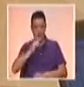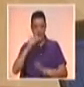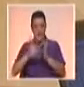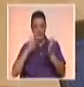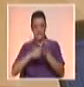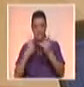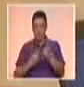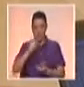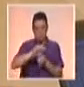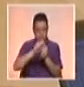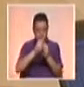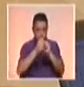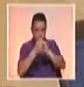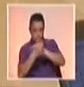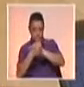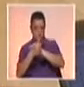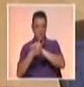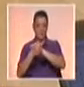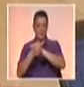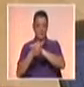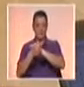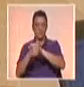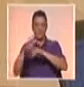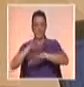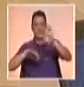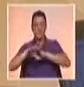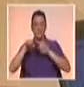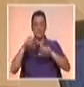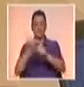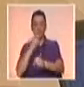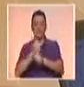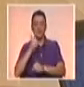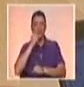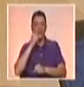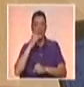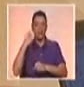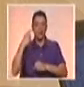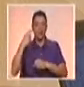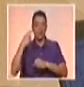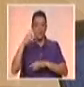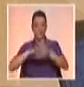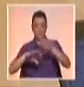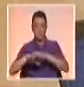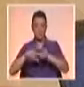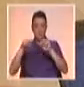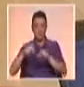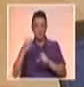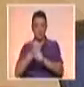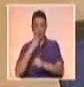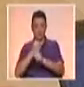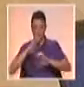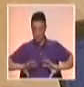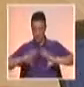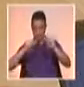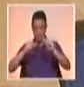necessitará de alguns ajustes. Quem é que está a fazer esse trabalho? Assim, neste momento, há um trabalho já